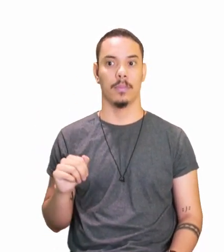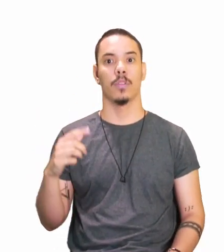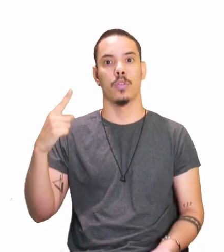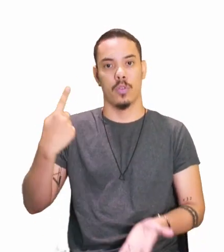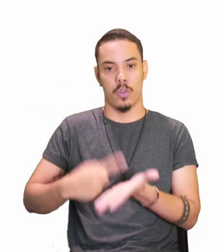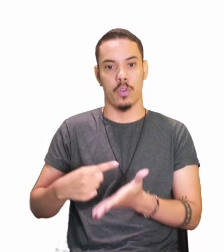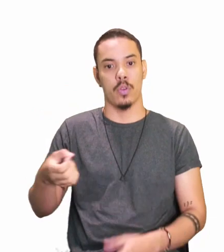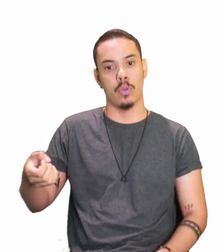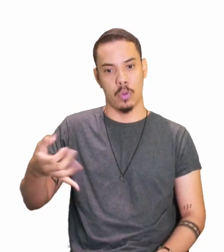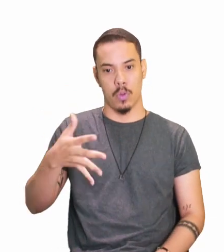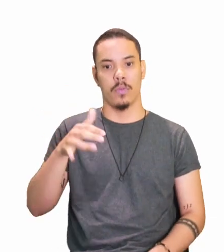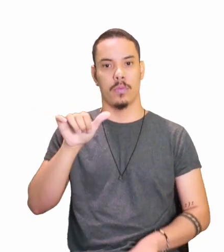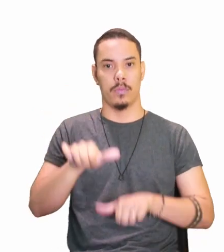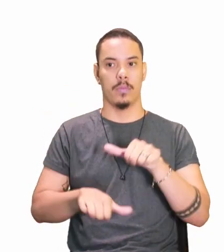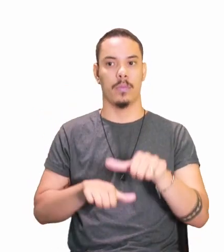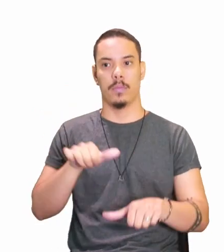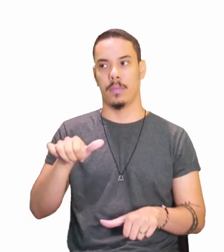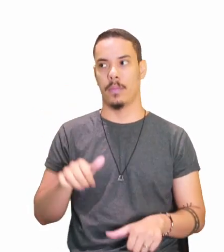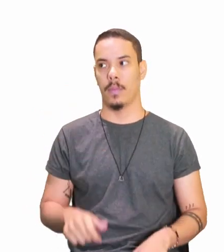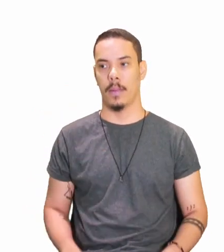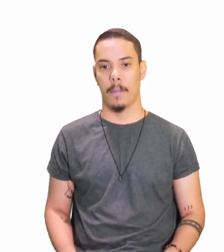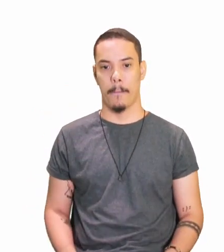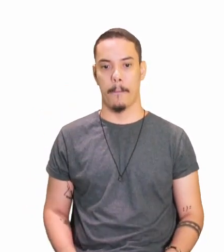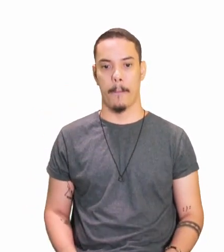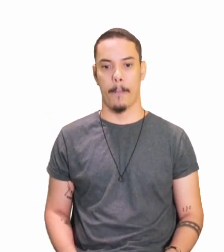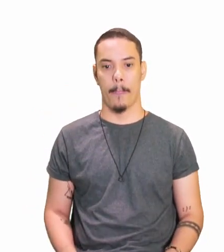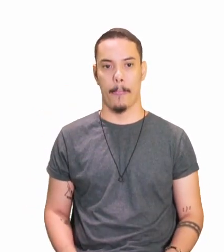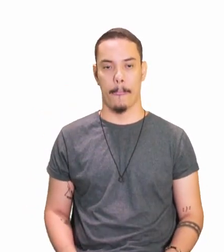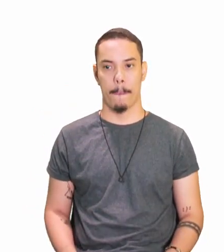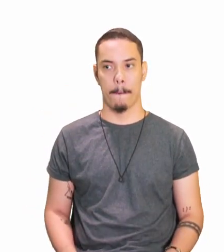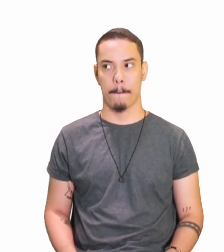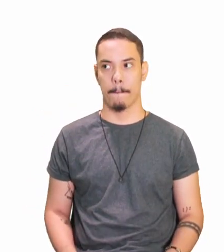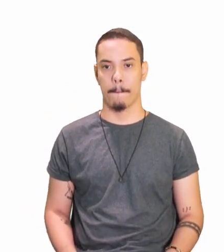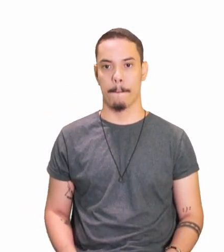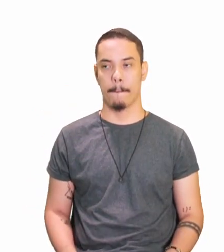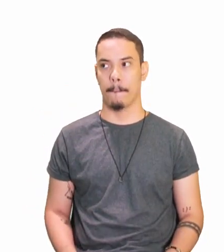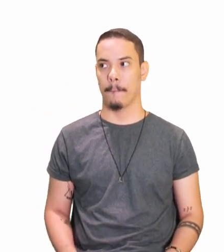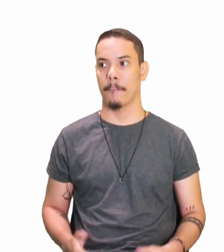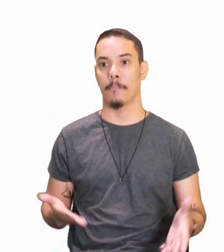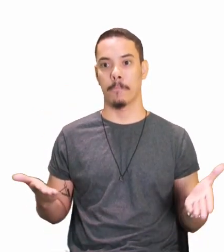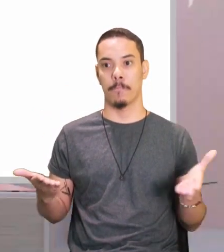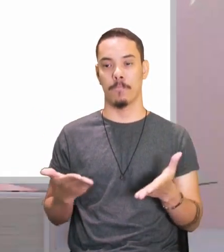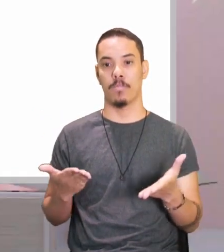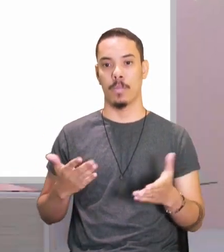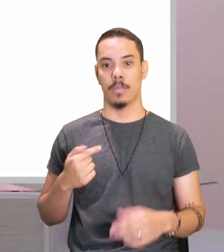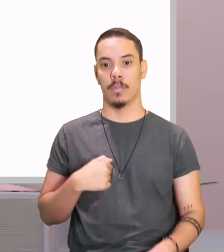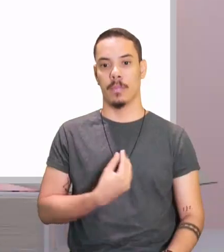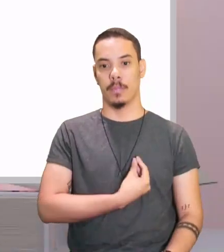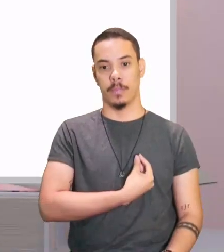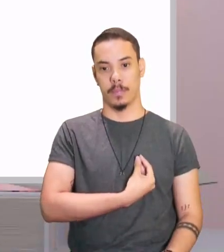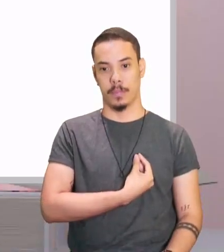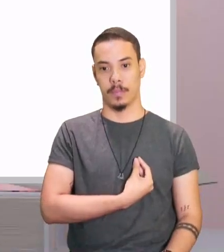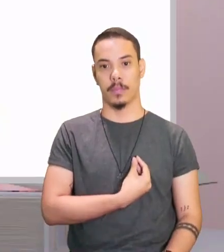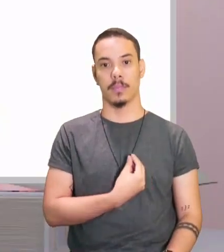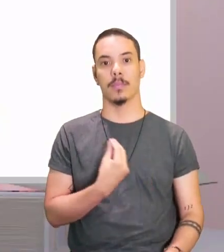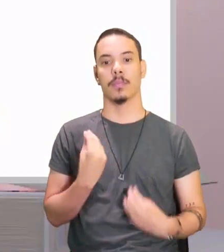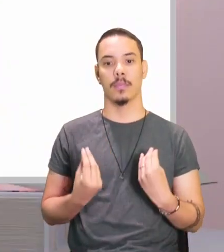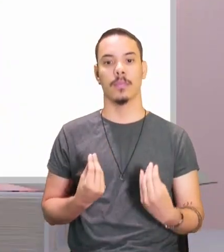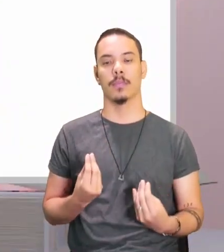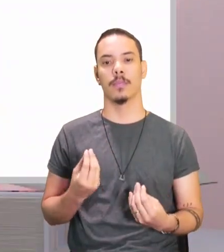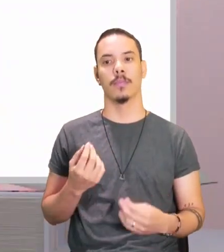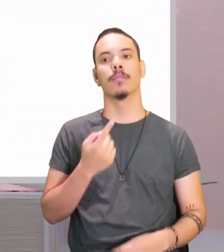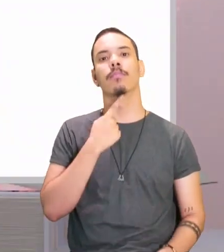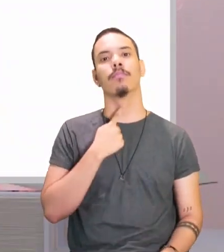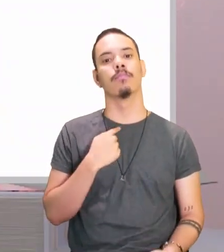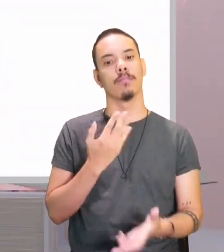novo acordo, houve essa mudança, tá ok? E agora, amadinho, eu estou aqui, né, para